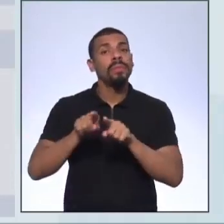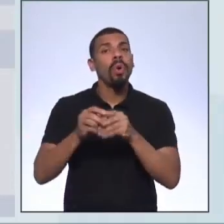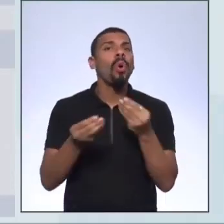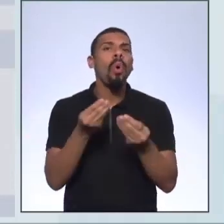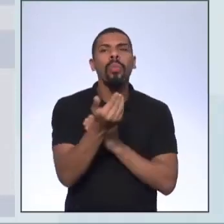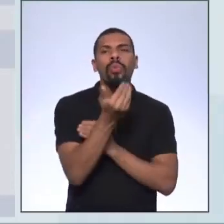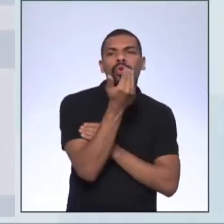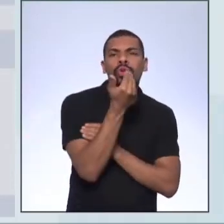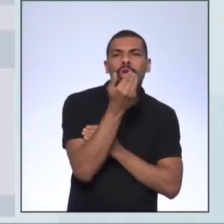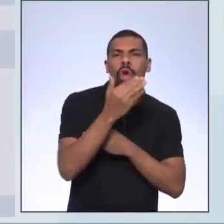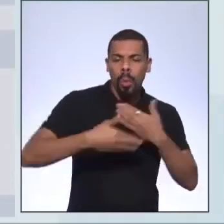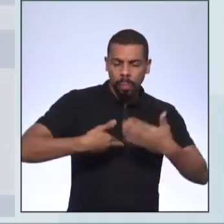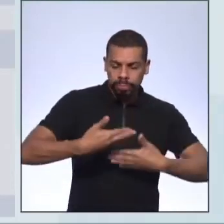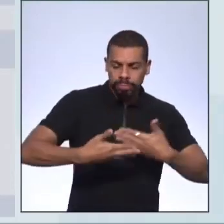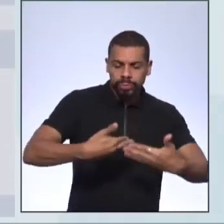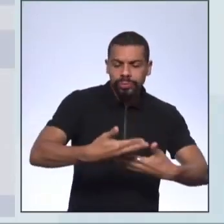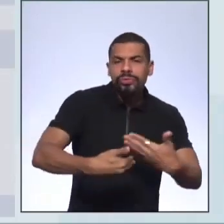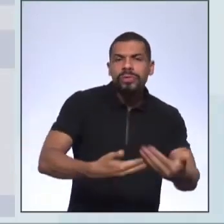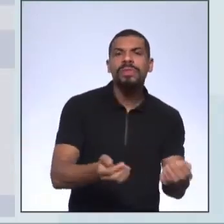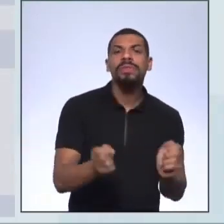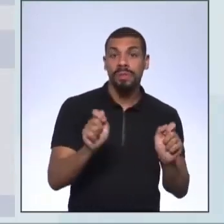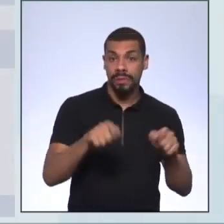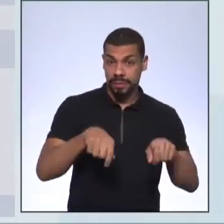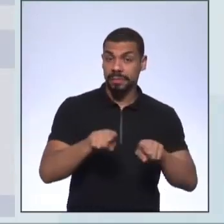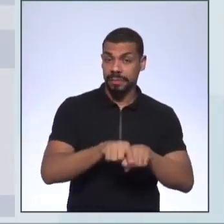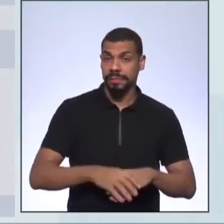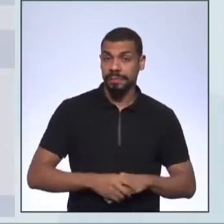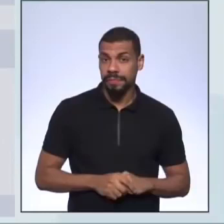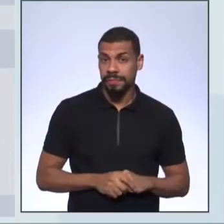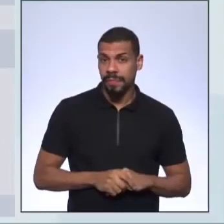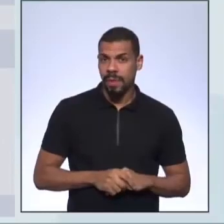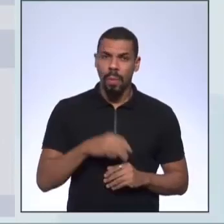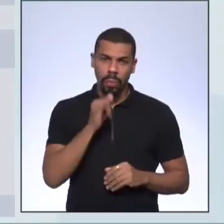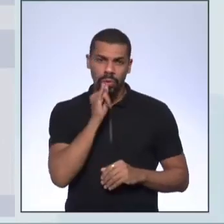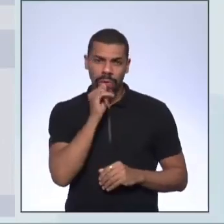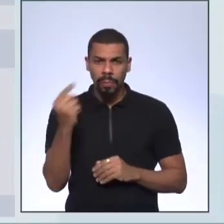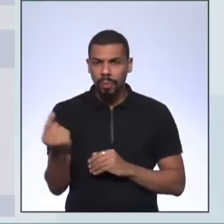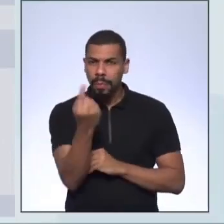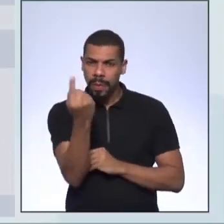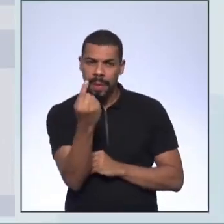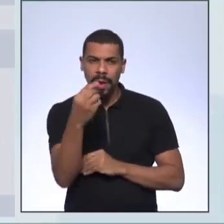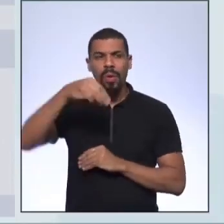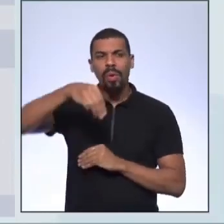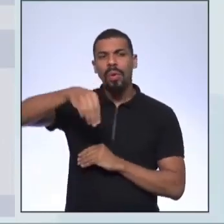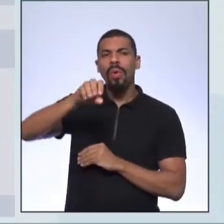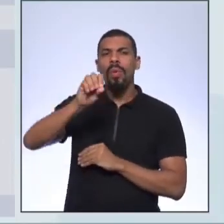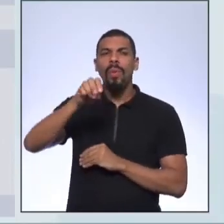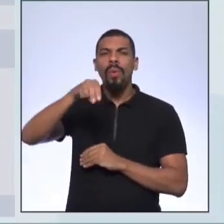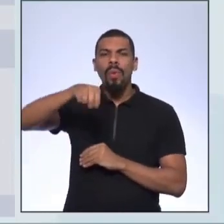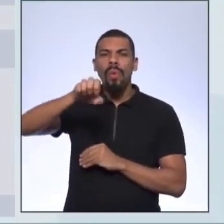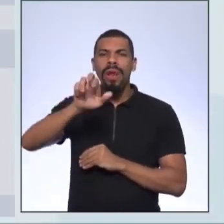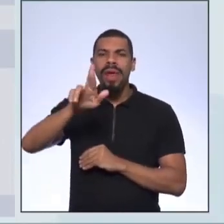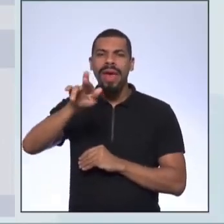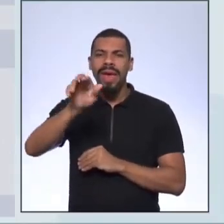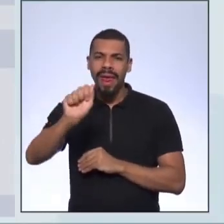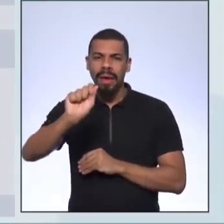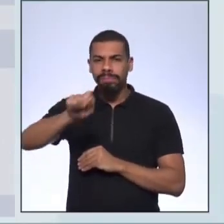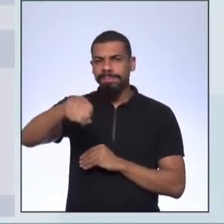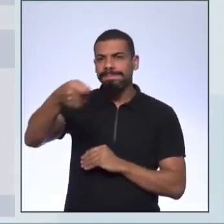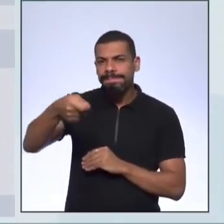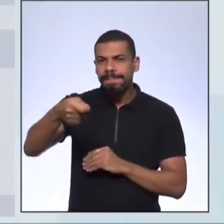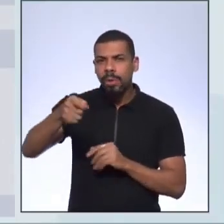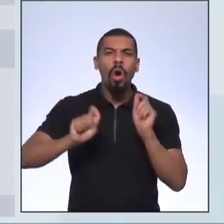e reprodução desses seres vivos. Tá? Então, no reino Monera, a gente tem ali as bactérias, as cianobactérias e